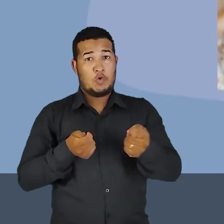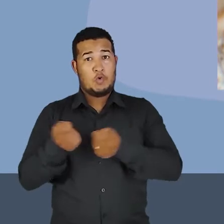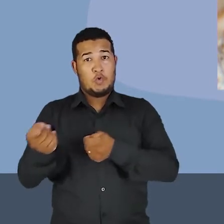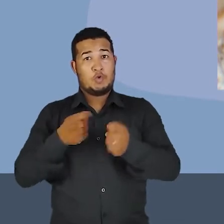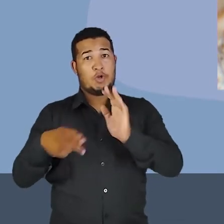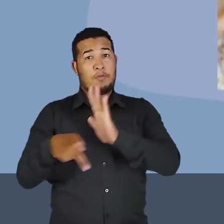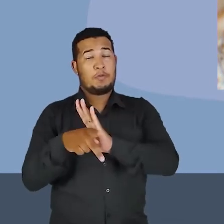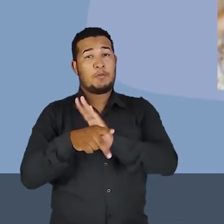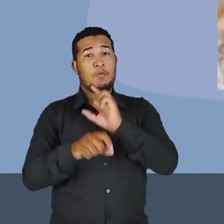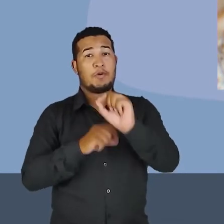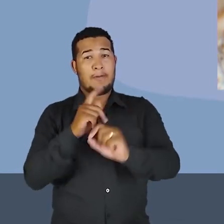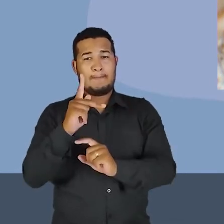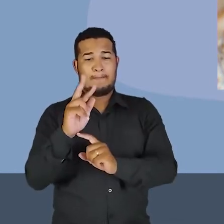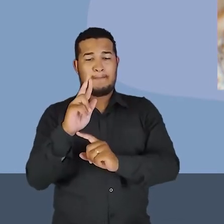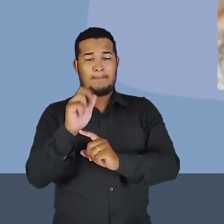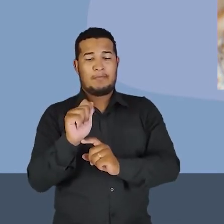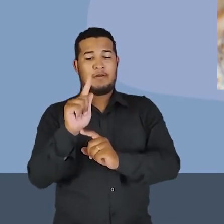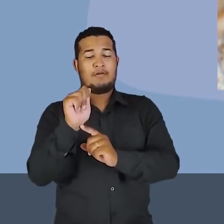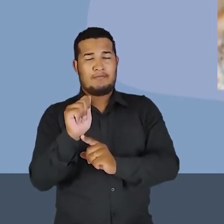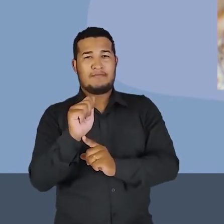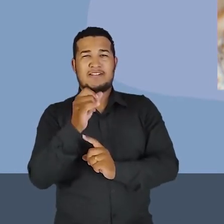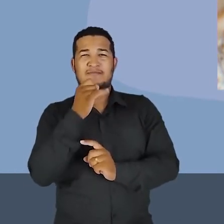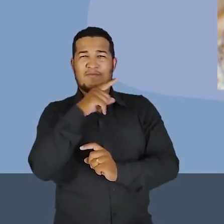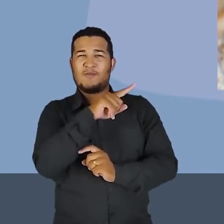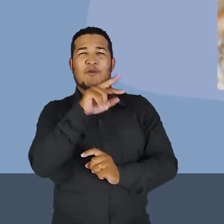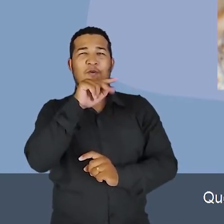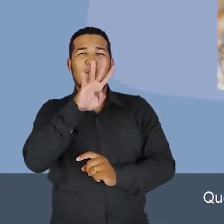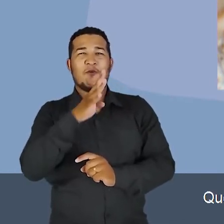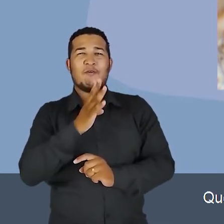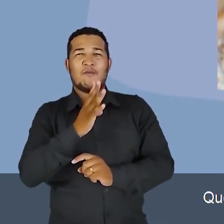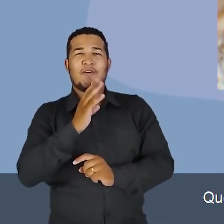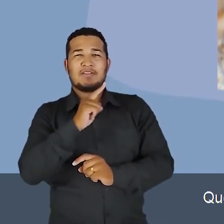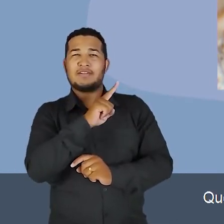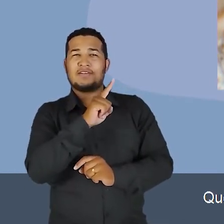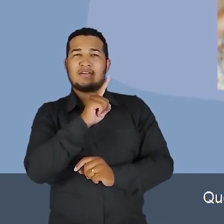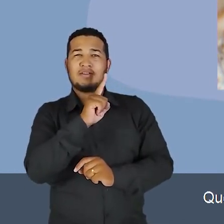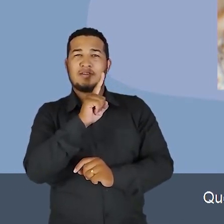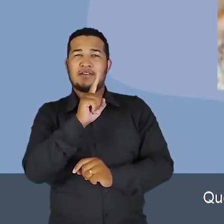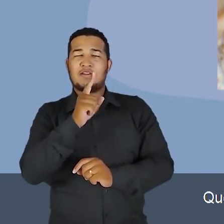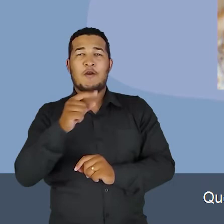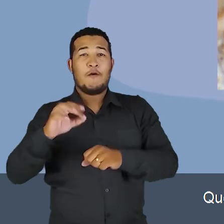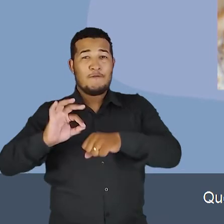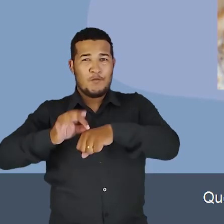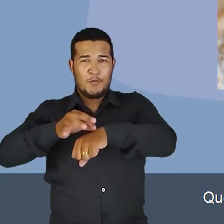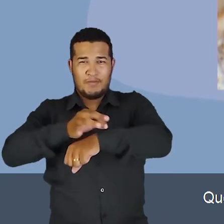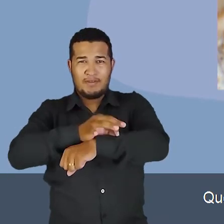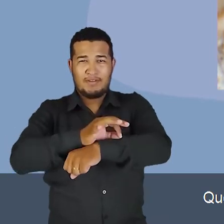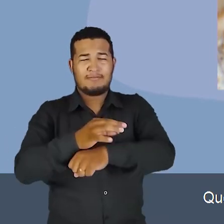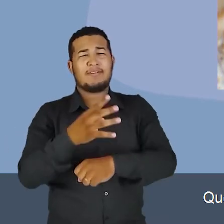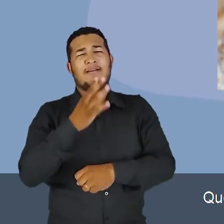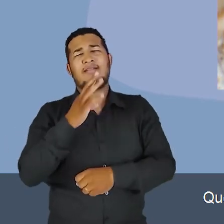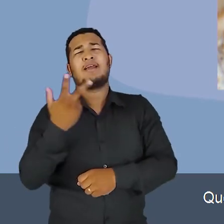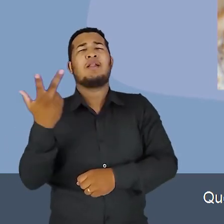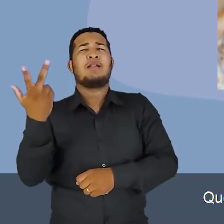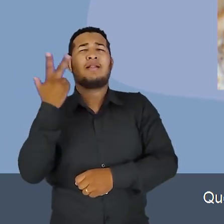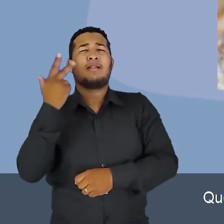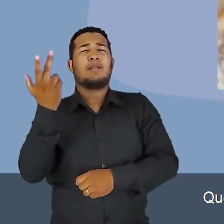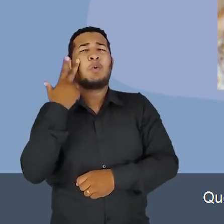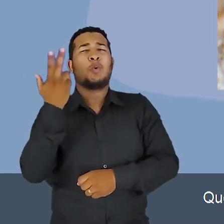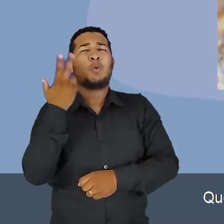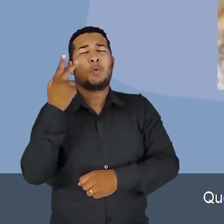pragas, e na imagem aí nós temos uma praga, né, que é muito comum na agricultura e também